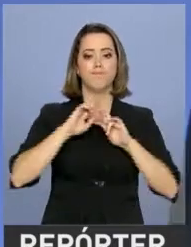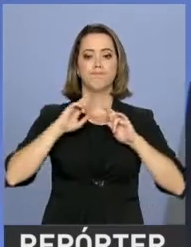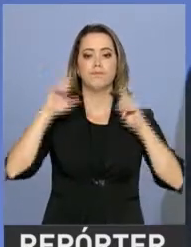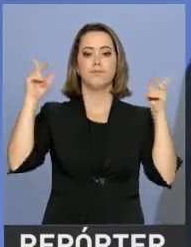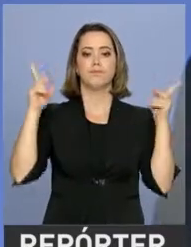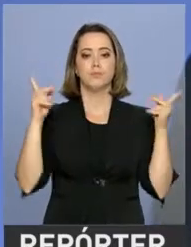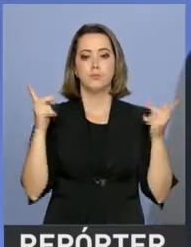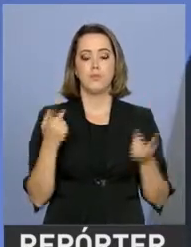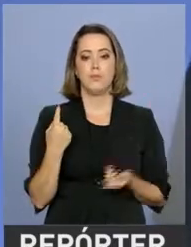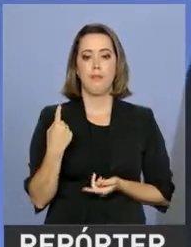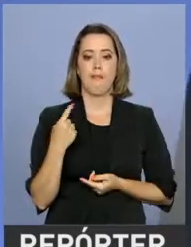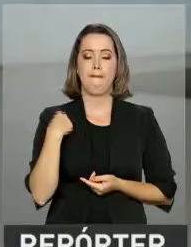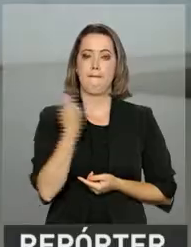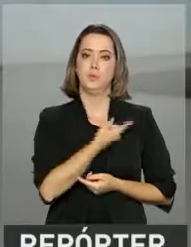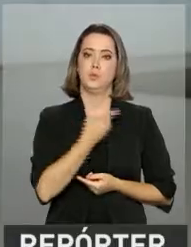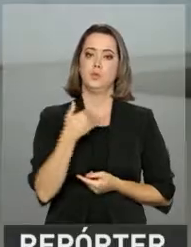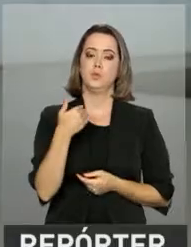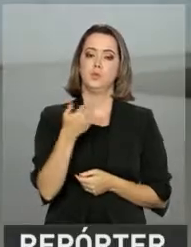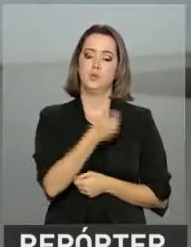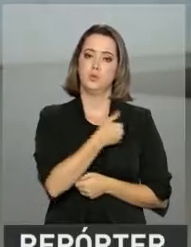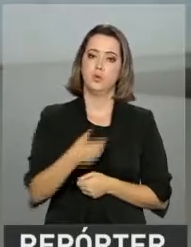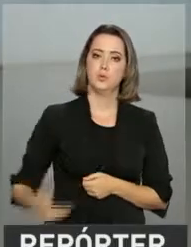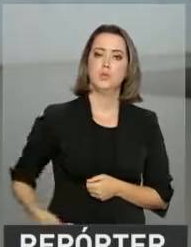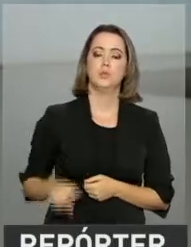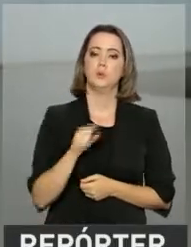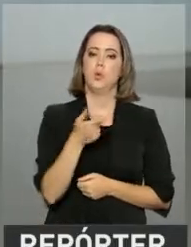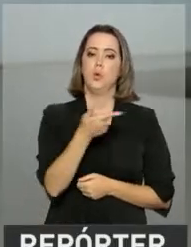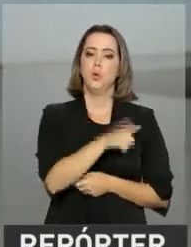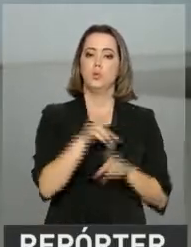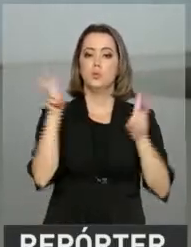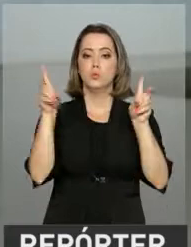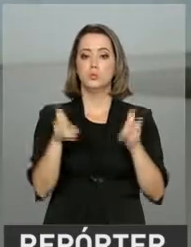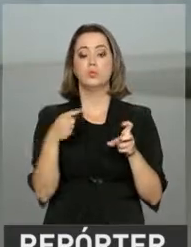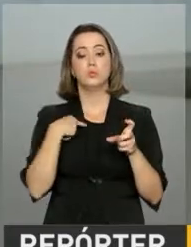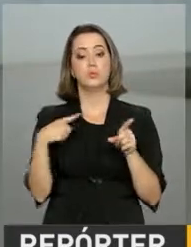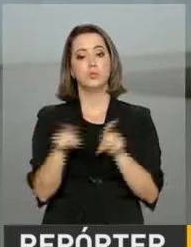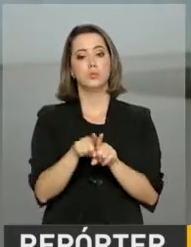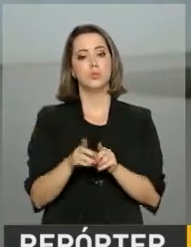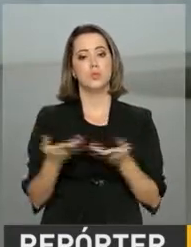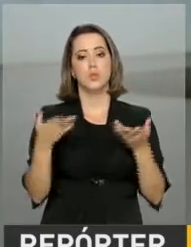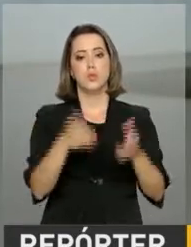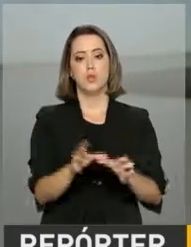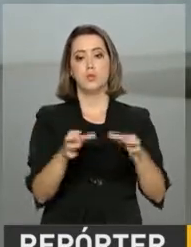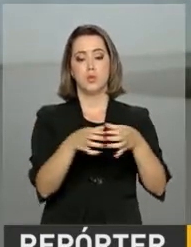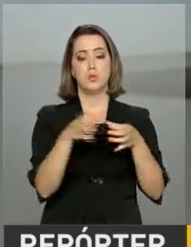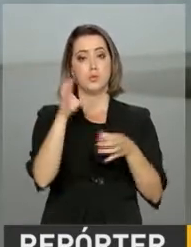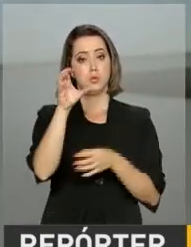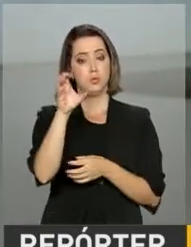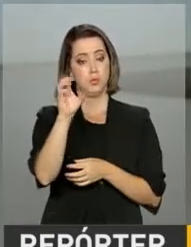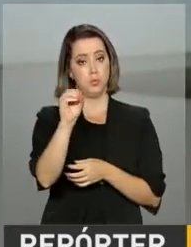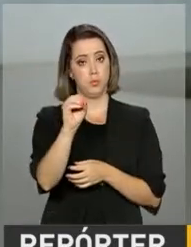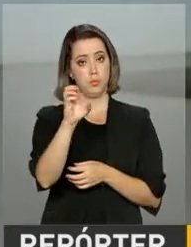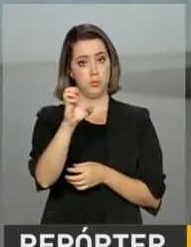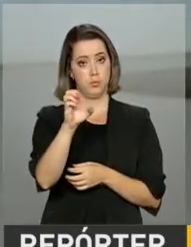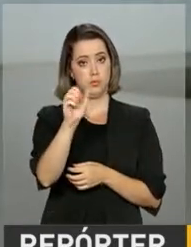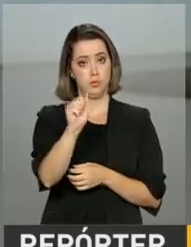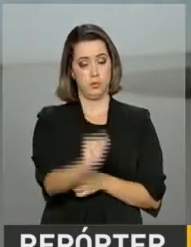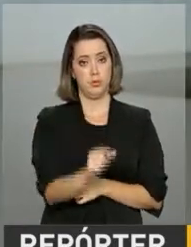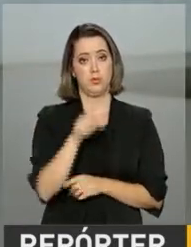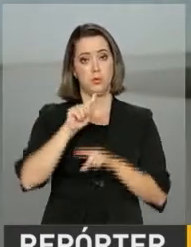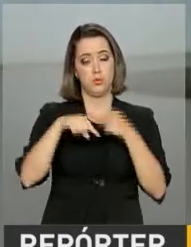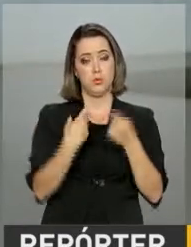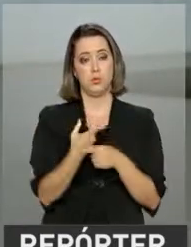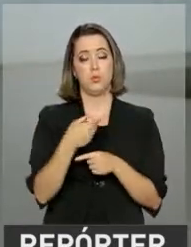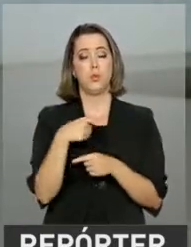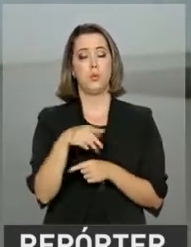pelo nosso governo outro assunto tratado no encontro foi a próxima assembléia geral da uea que acontece no méxico no mês